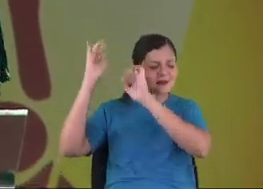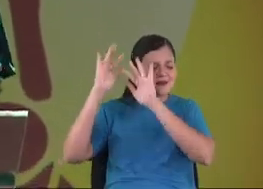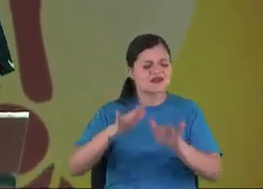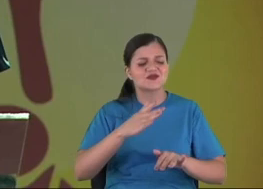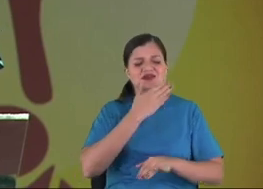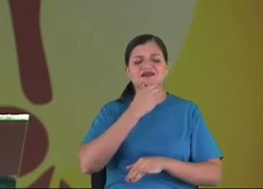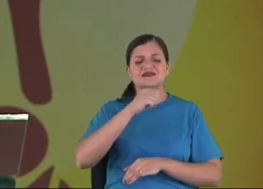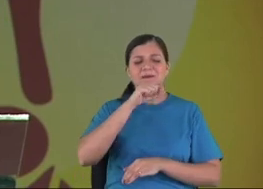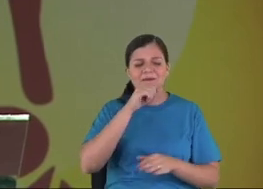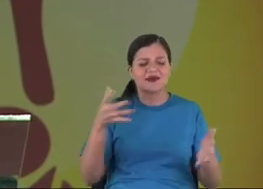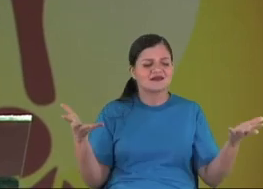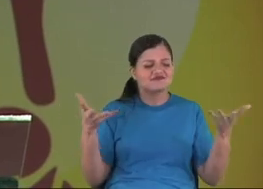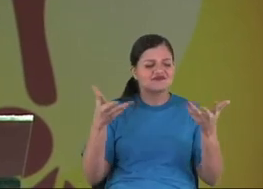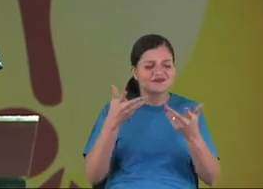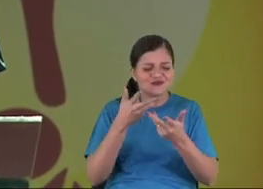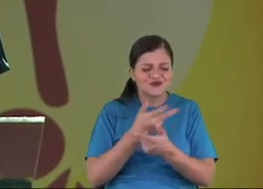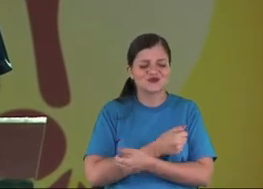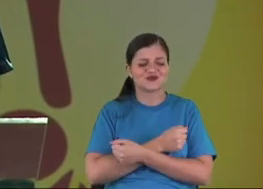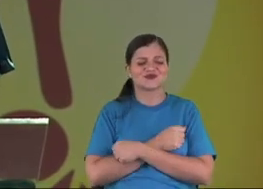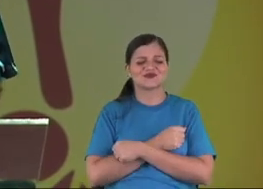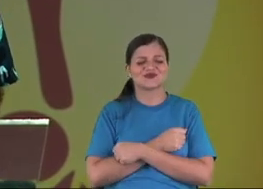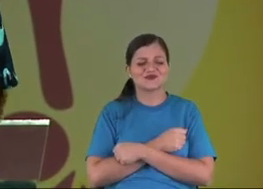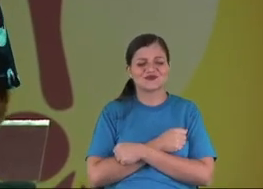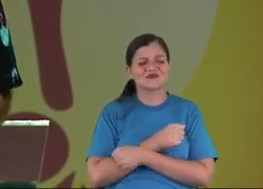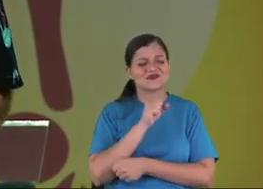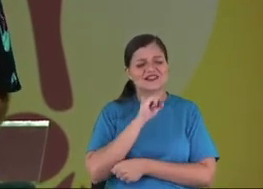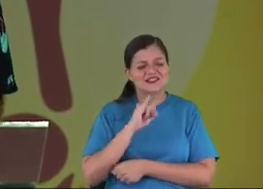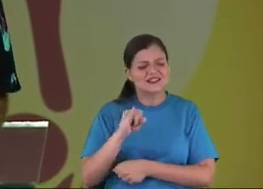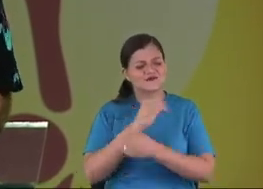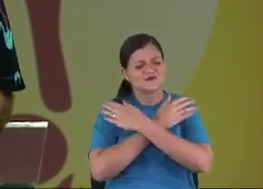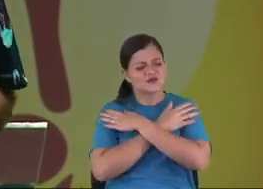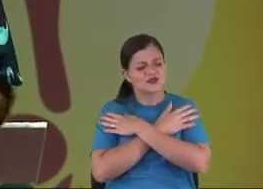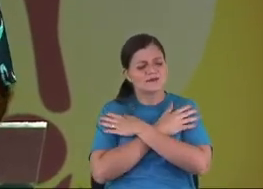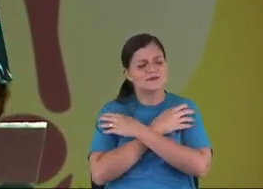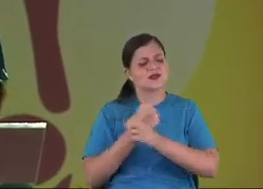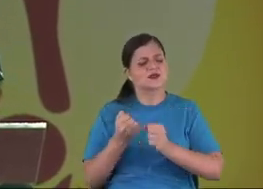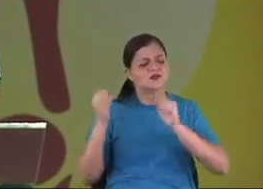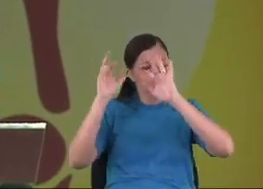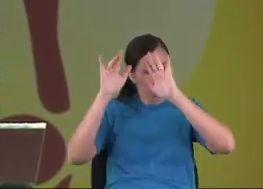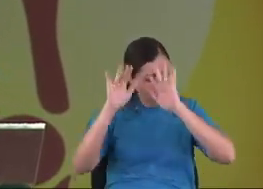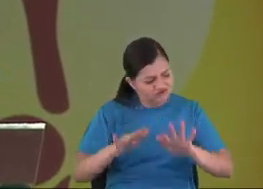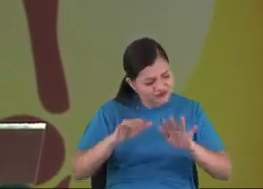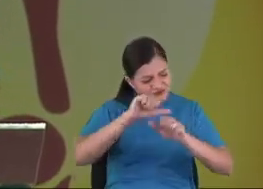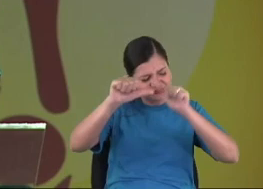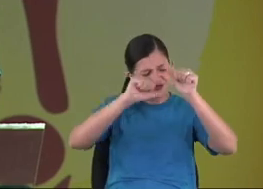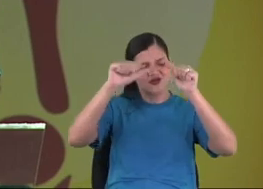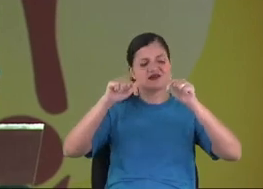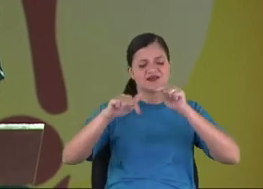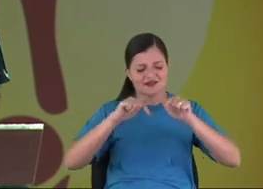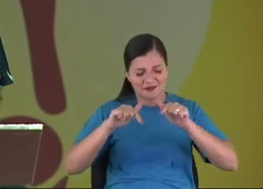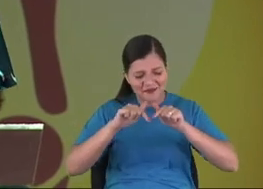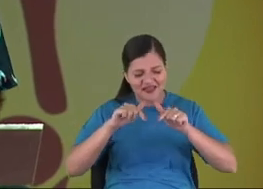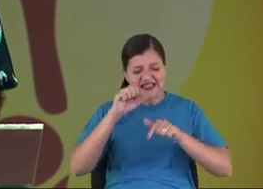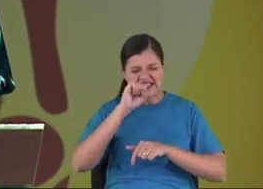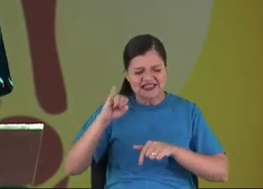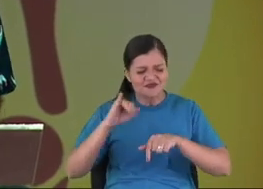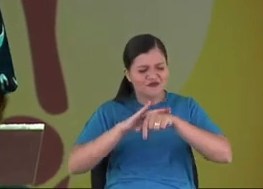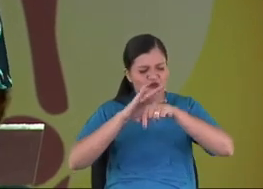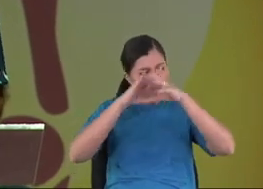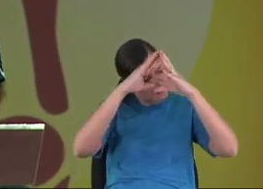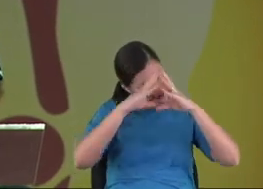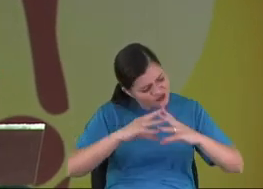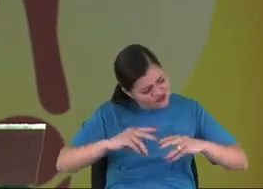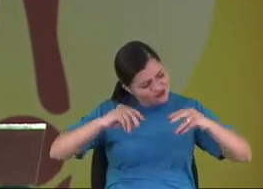forma extraordinária. Se for desemprego, que seja empregado rapidamente. Se for doença, que se